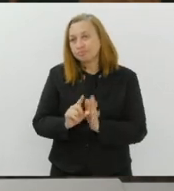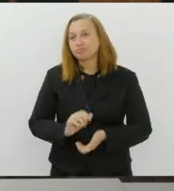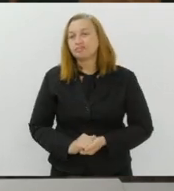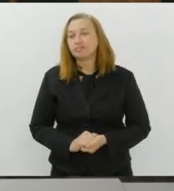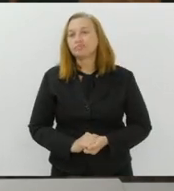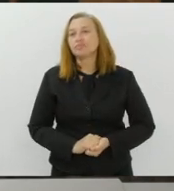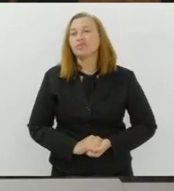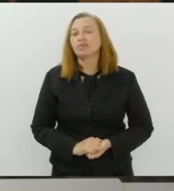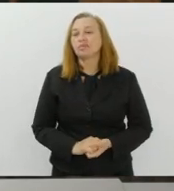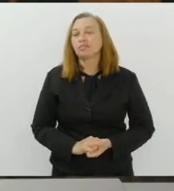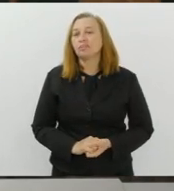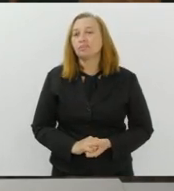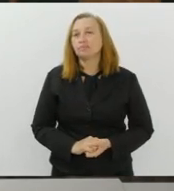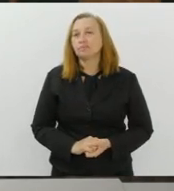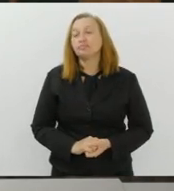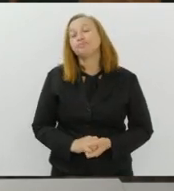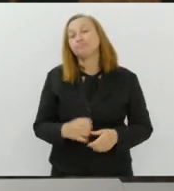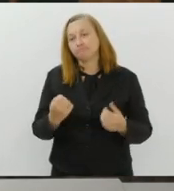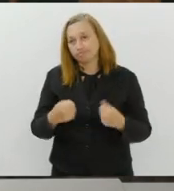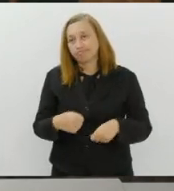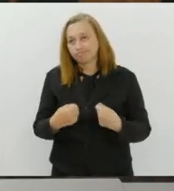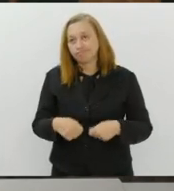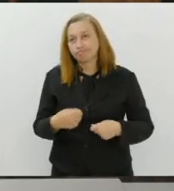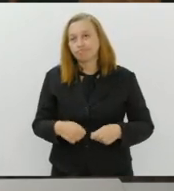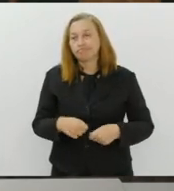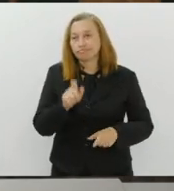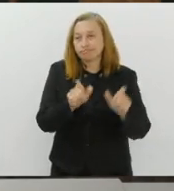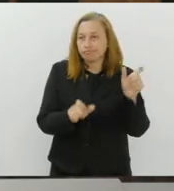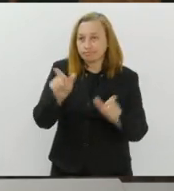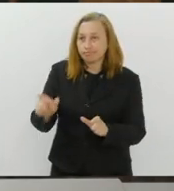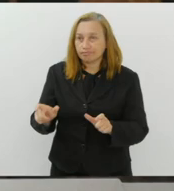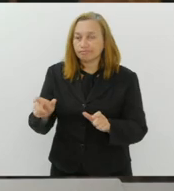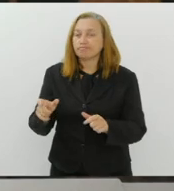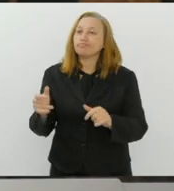para isso, é necessário que as pessoas estejam